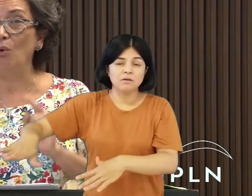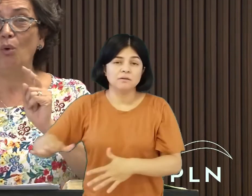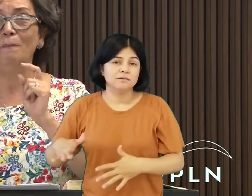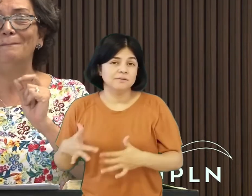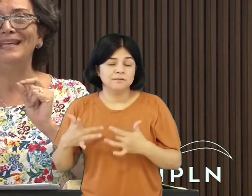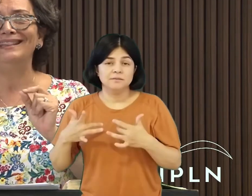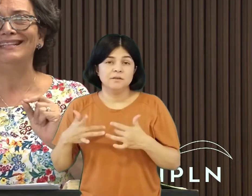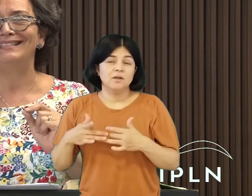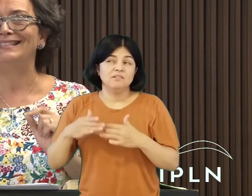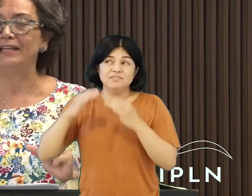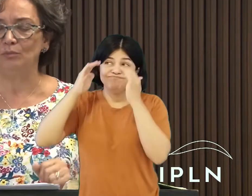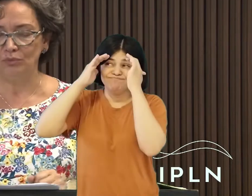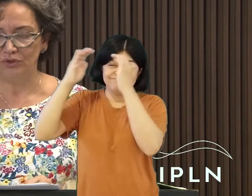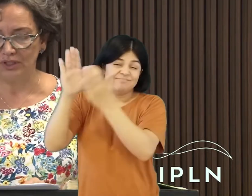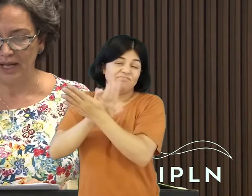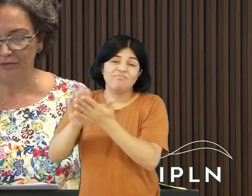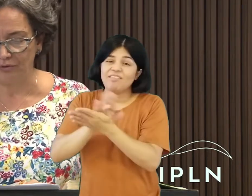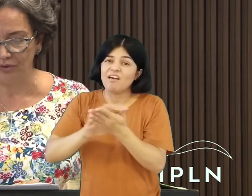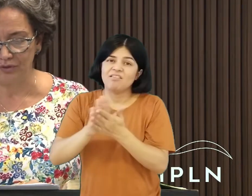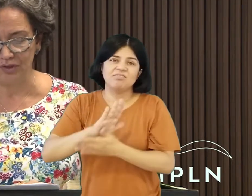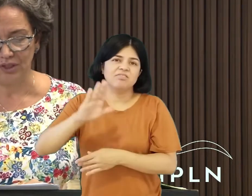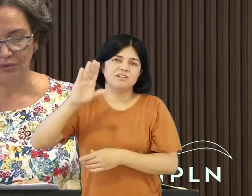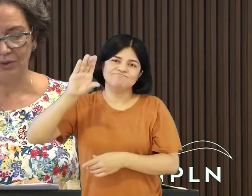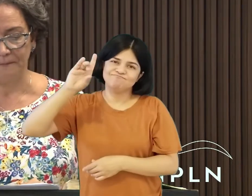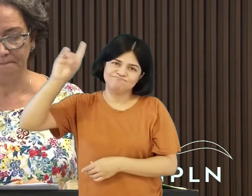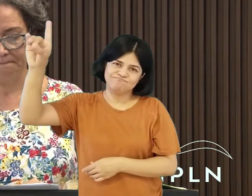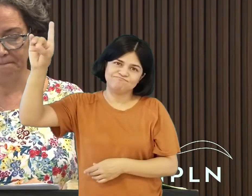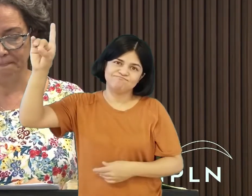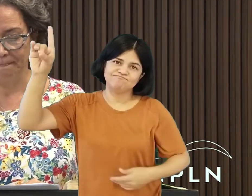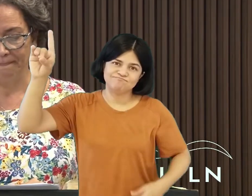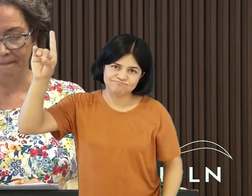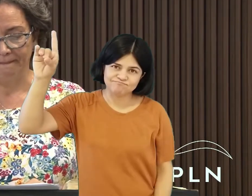tampouco obedecemos à voz do Senhor.